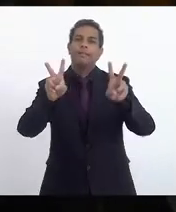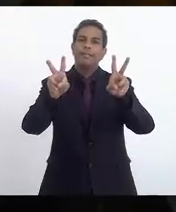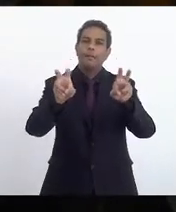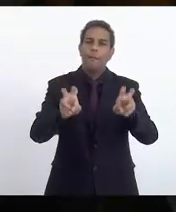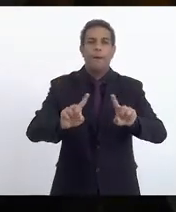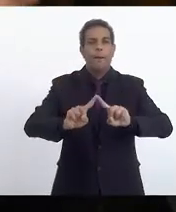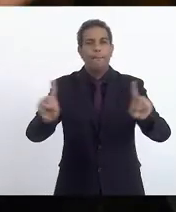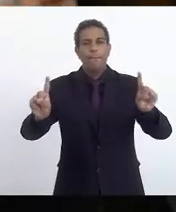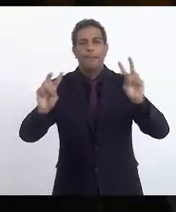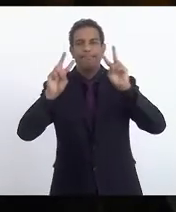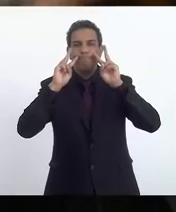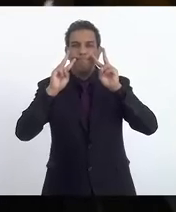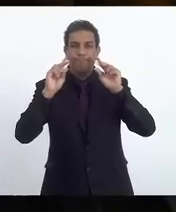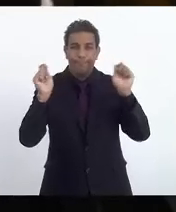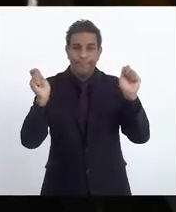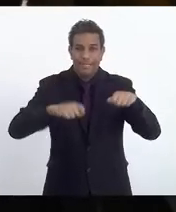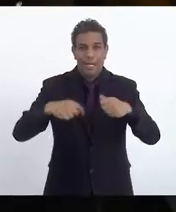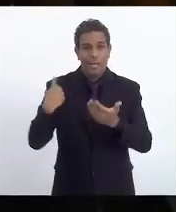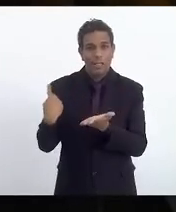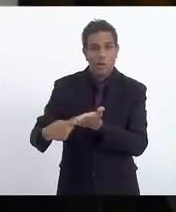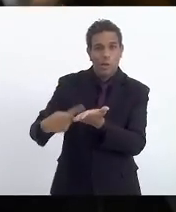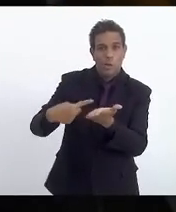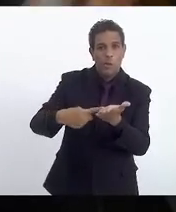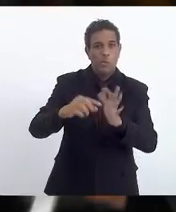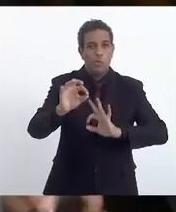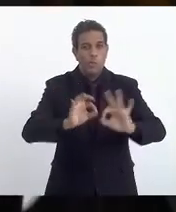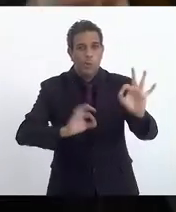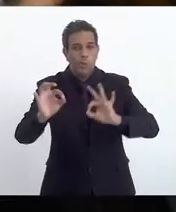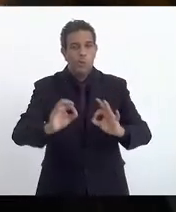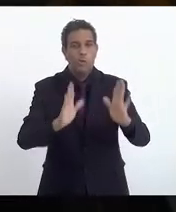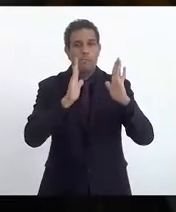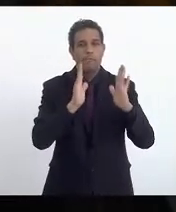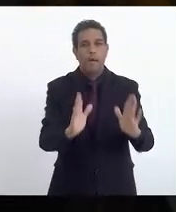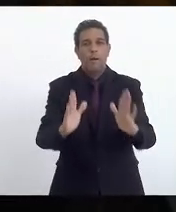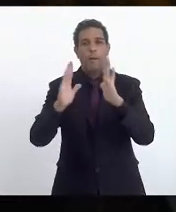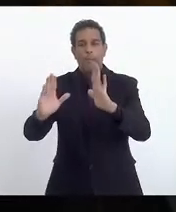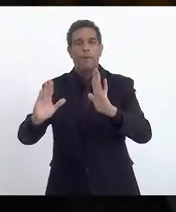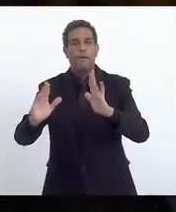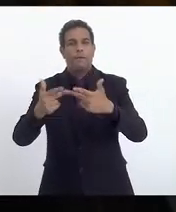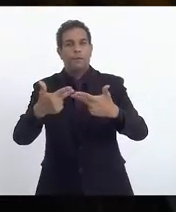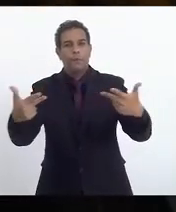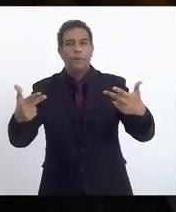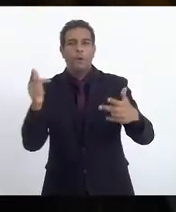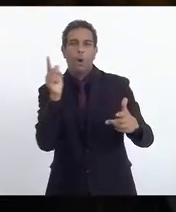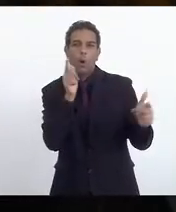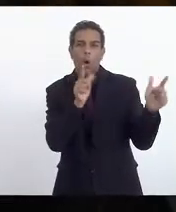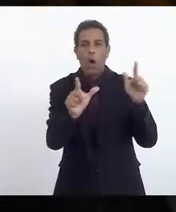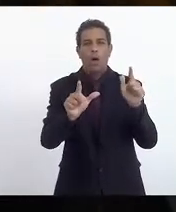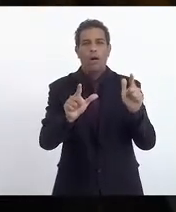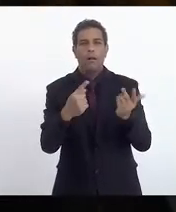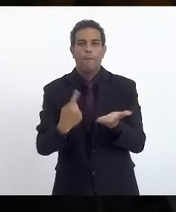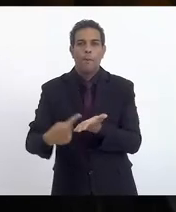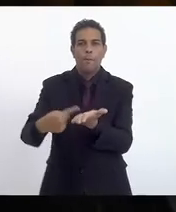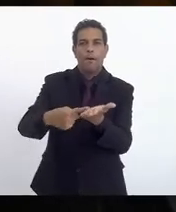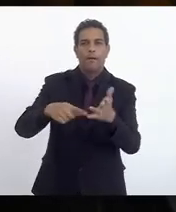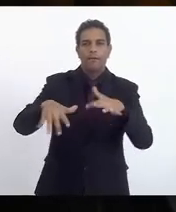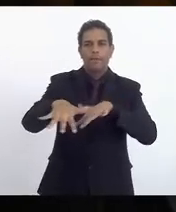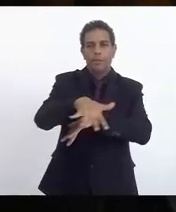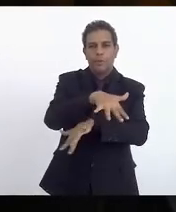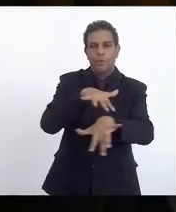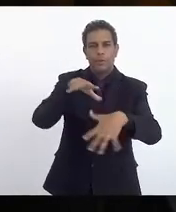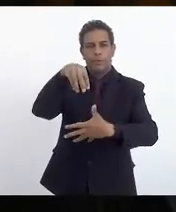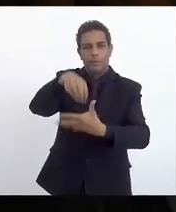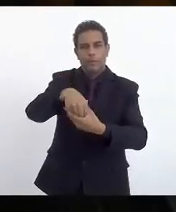entretanto não há um corpo técnico que estruture as formulações as diretrizes da política pública da